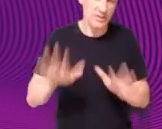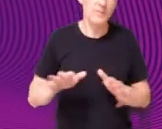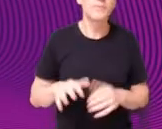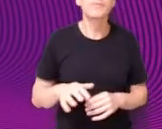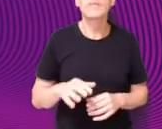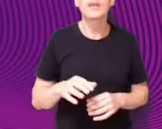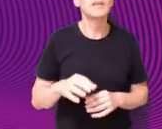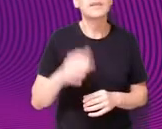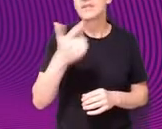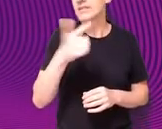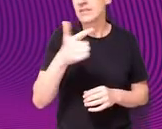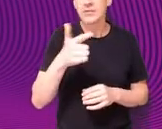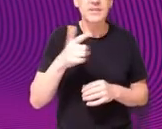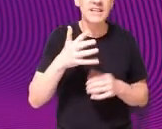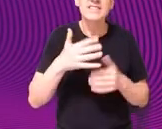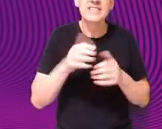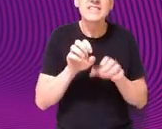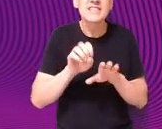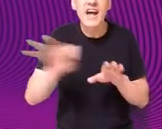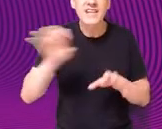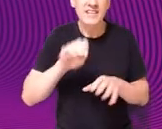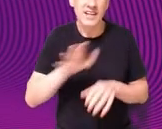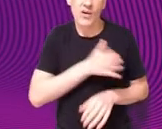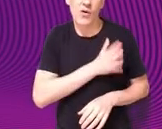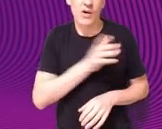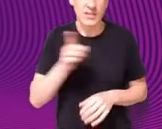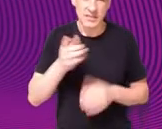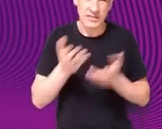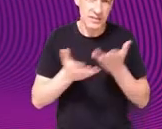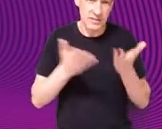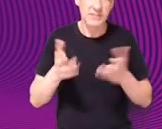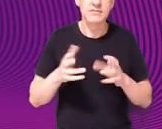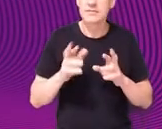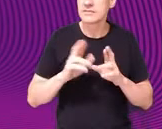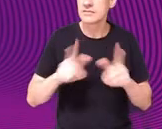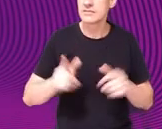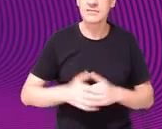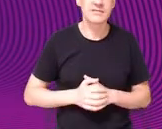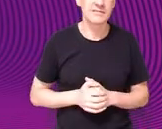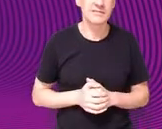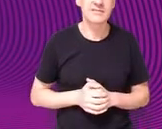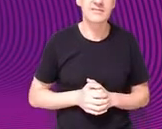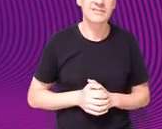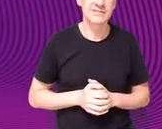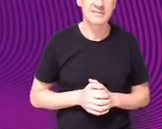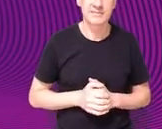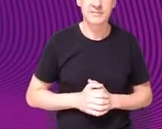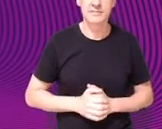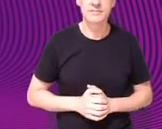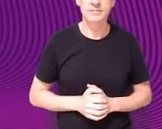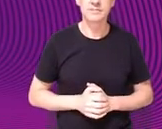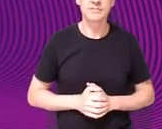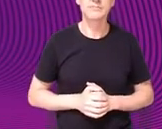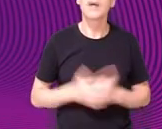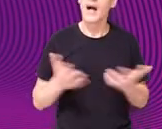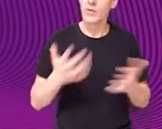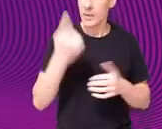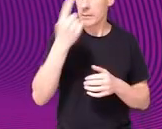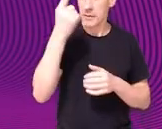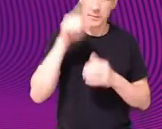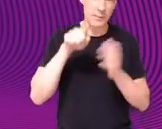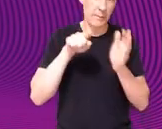trato de saída desse coração e com um septo de 1,4. Muito bem. Então, agora vem a primeira pergunta que eu queria trazer